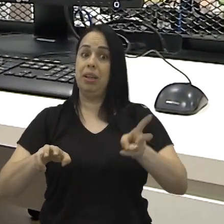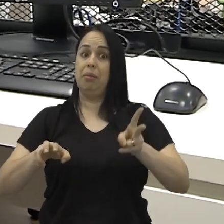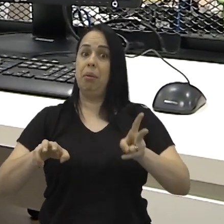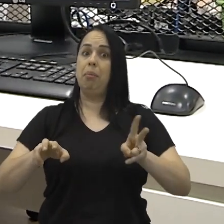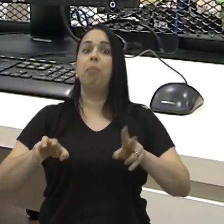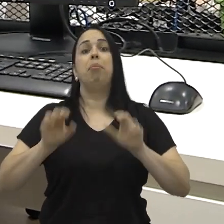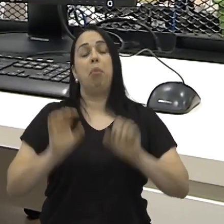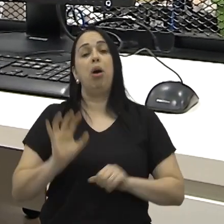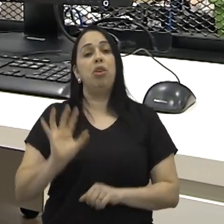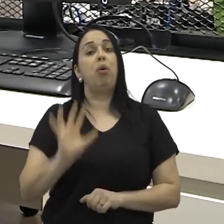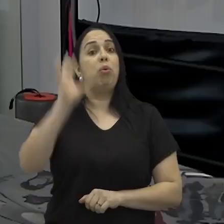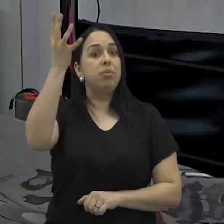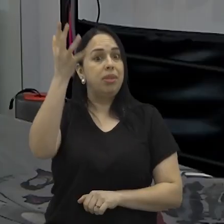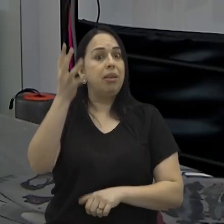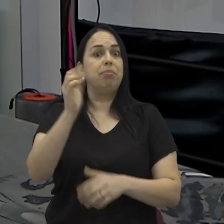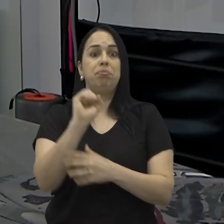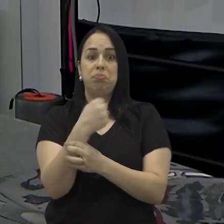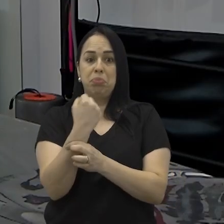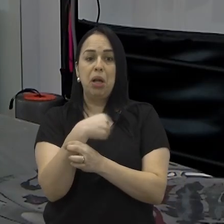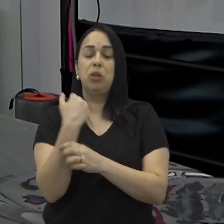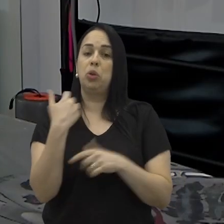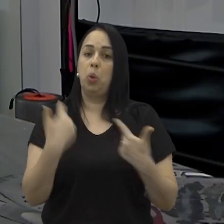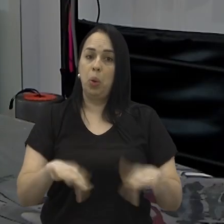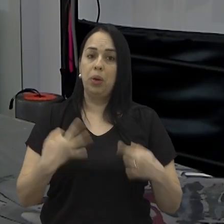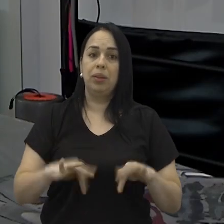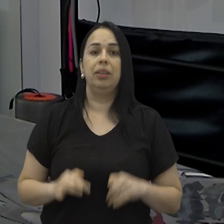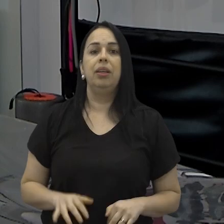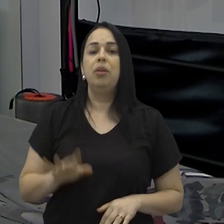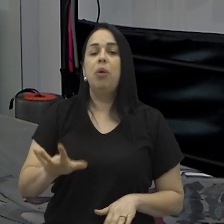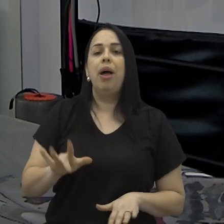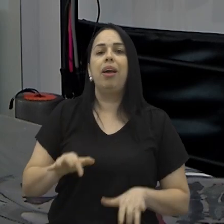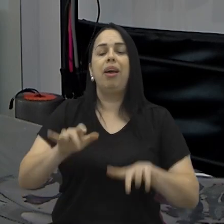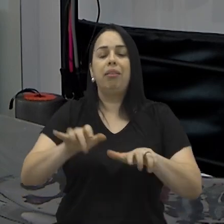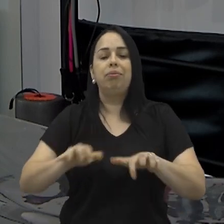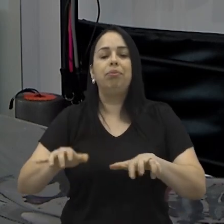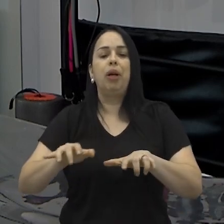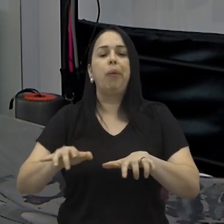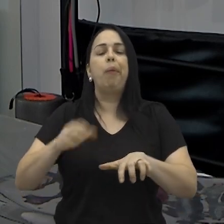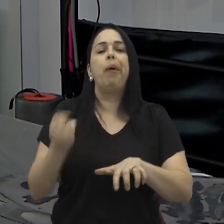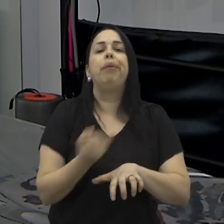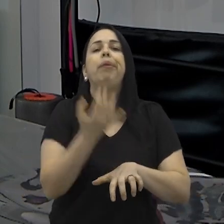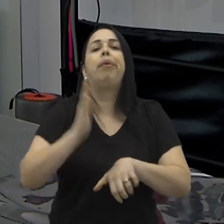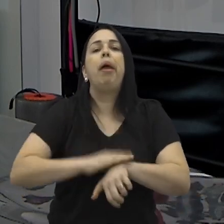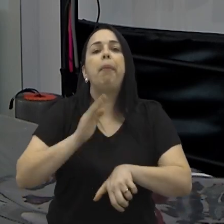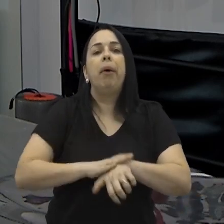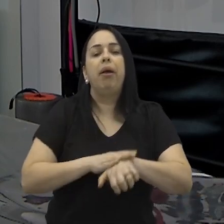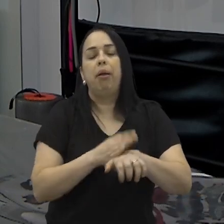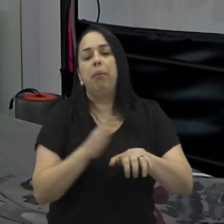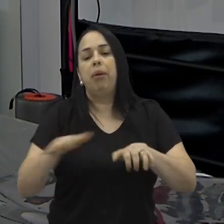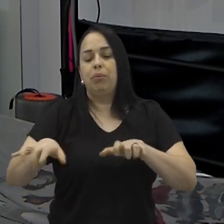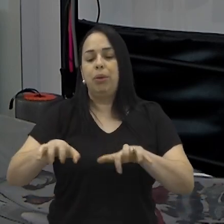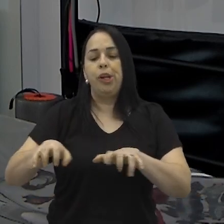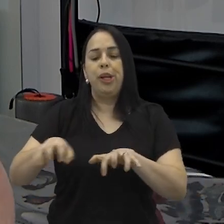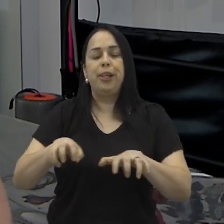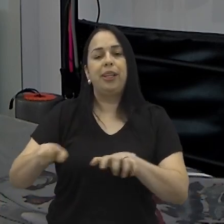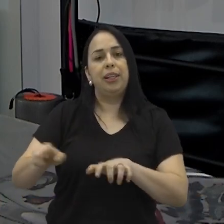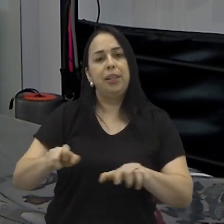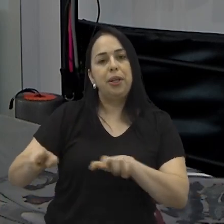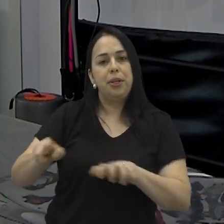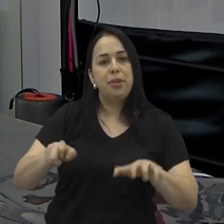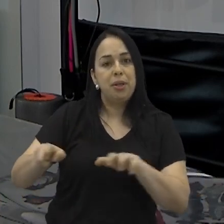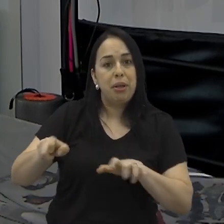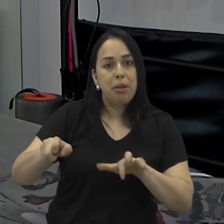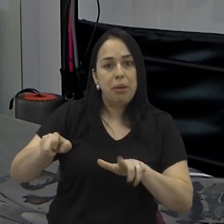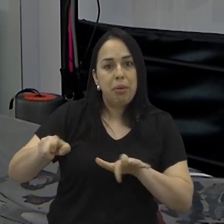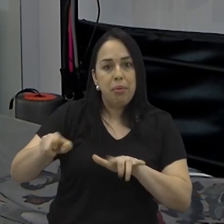podem ser grandes vilões. O grande problema não está no que ela está fazendo, e sim na quantidade de vezes que ela está fazendo, o quanto de tempo que